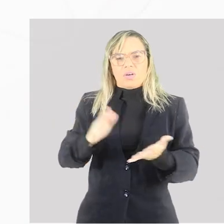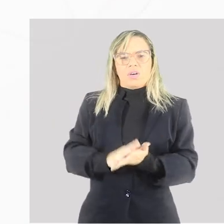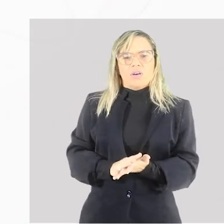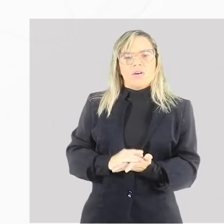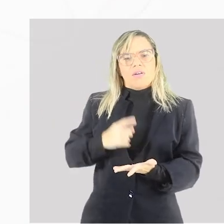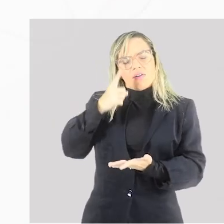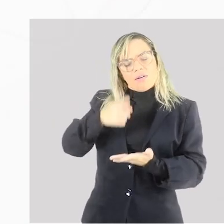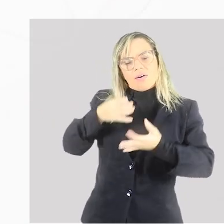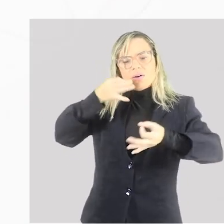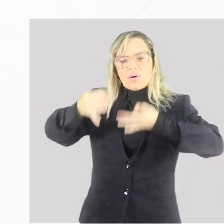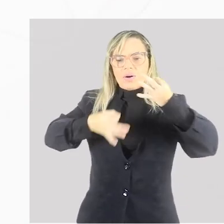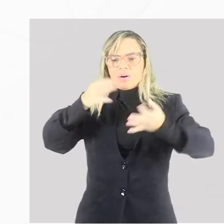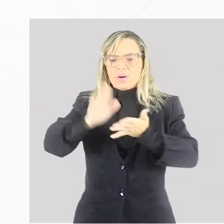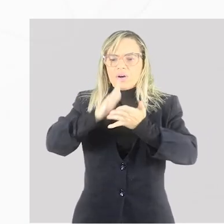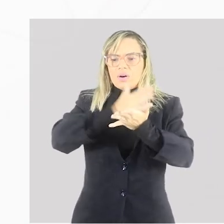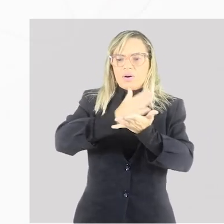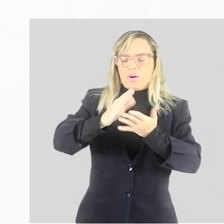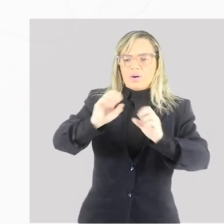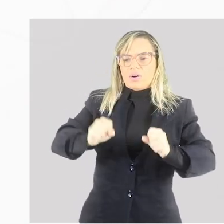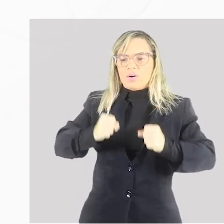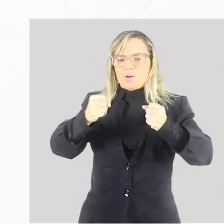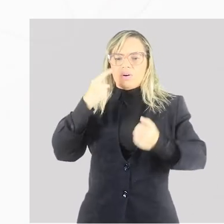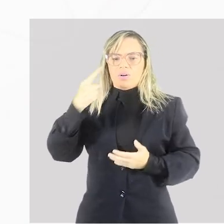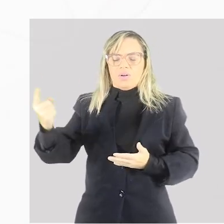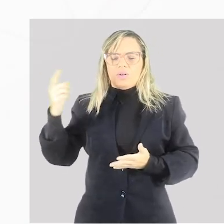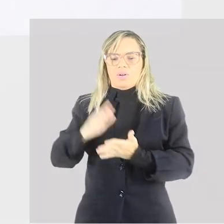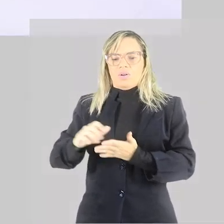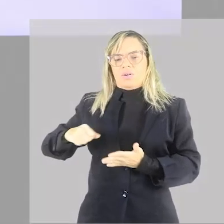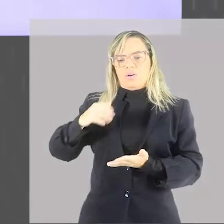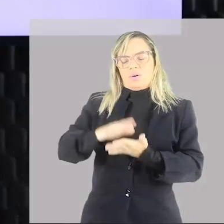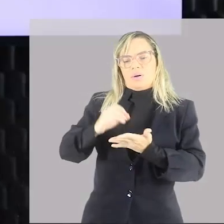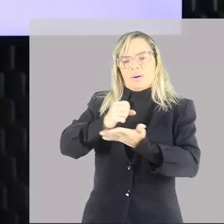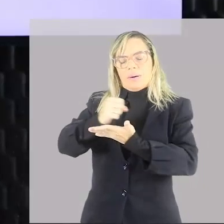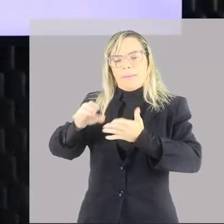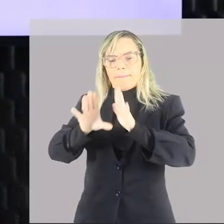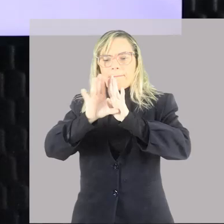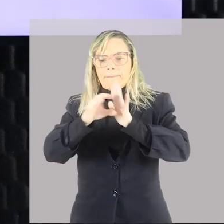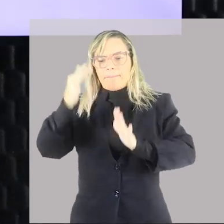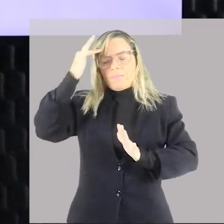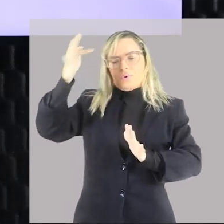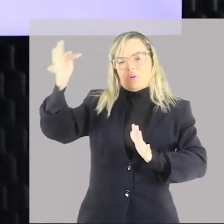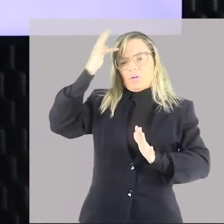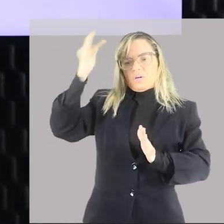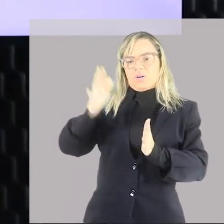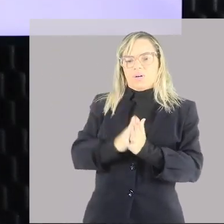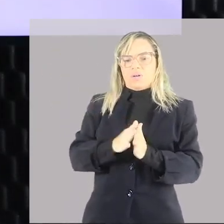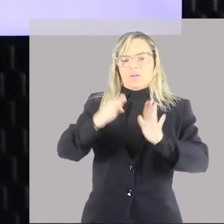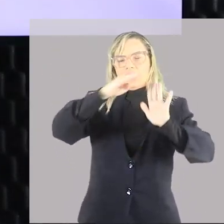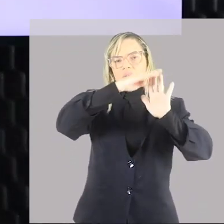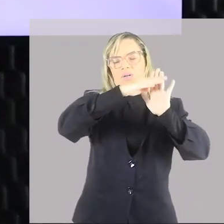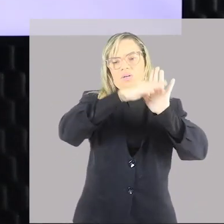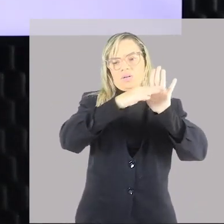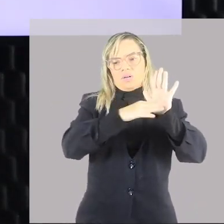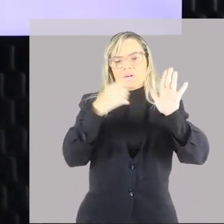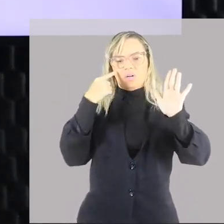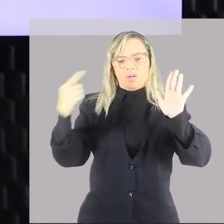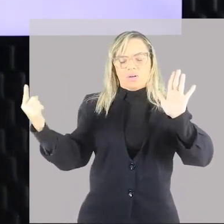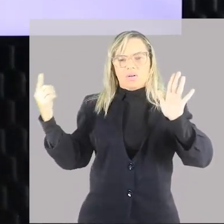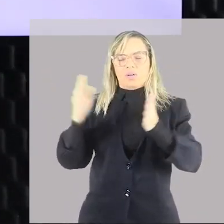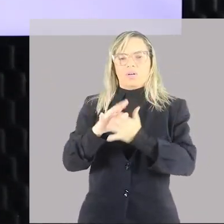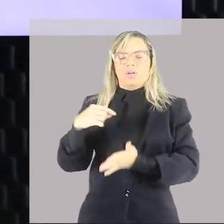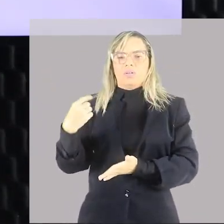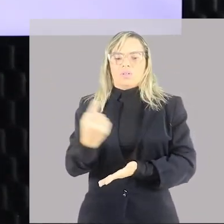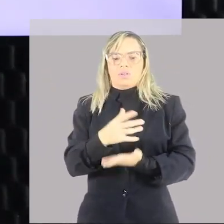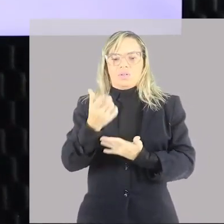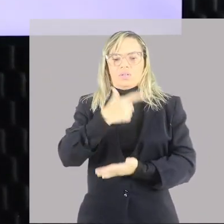daí, é possível destacar qual a atitude da filosofia nas concepções que seguem. Olha só. Então nós temos